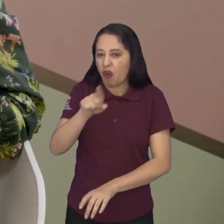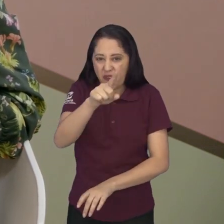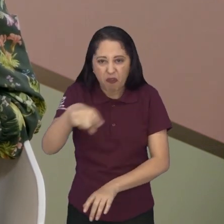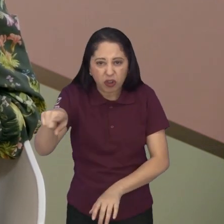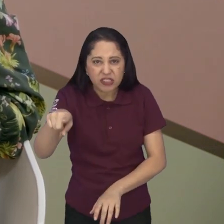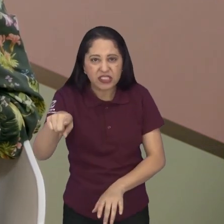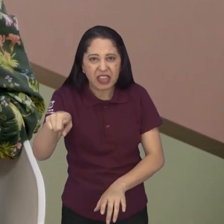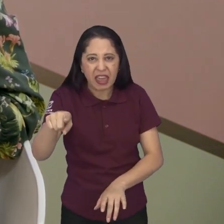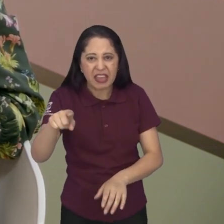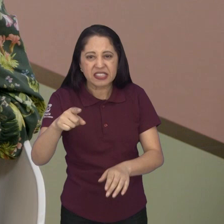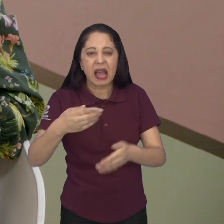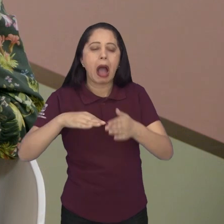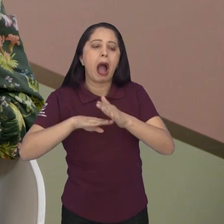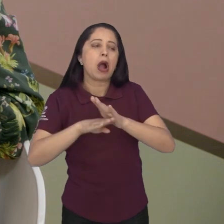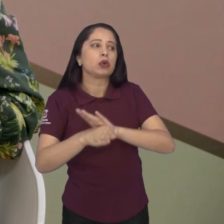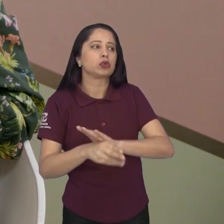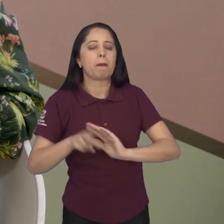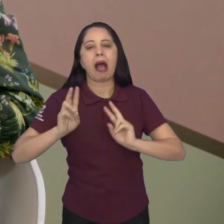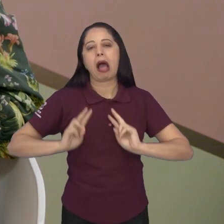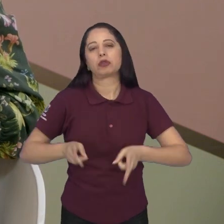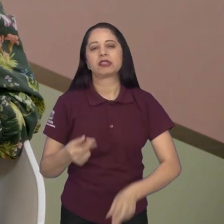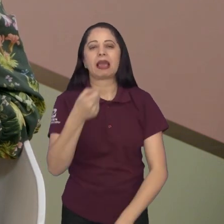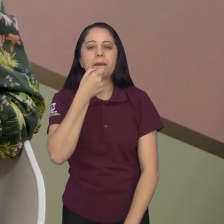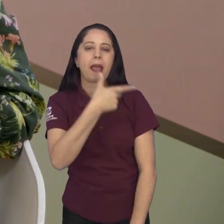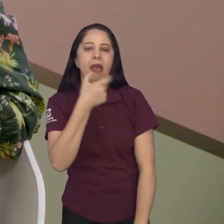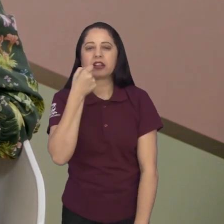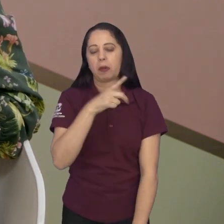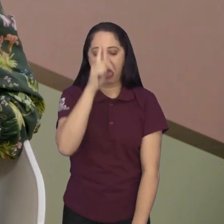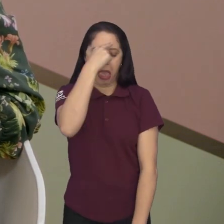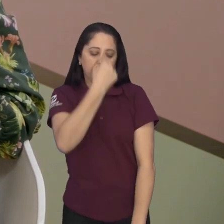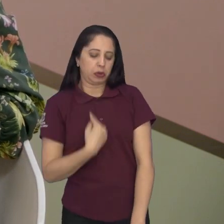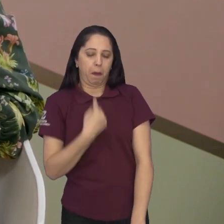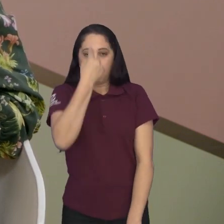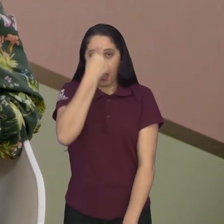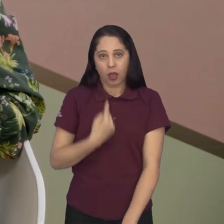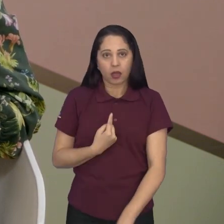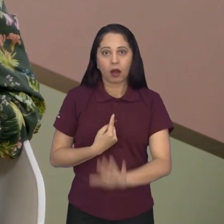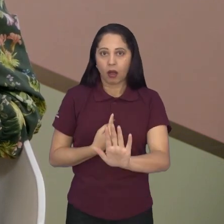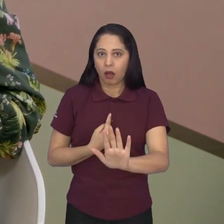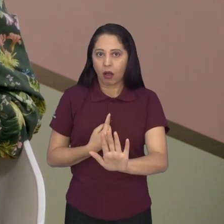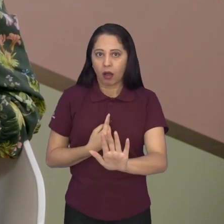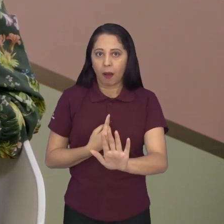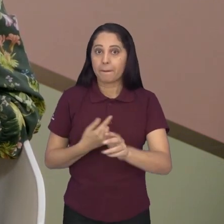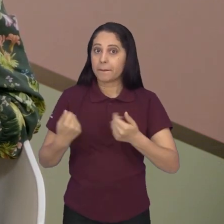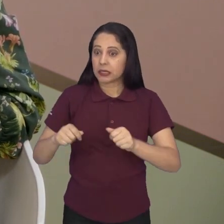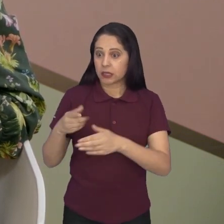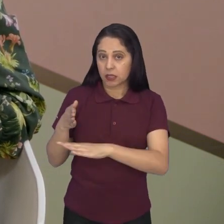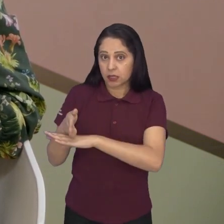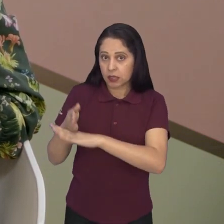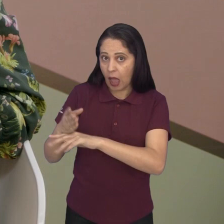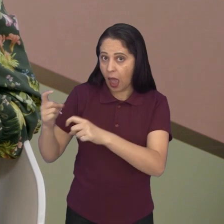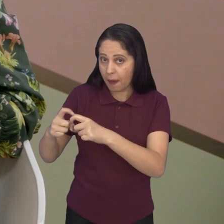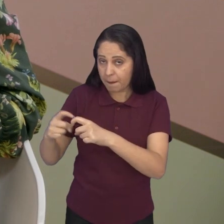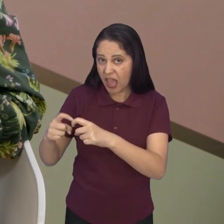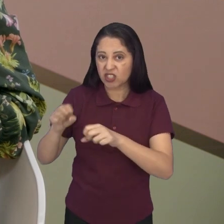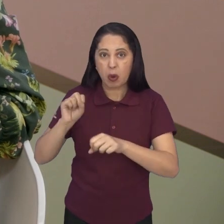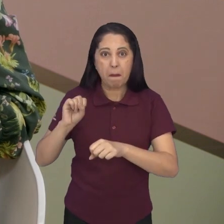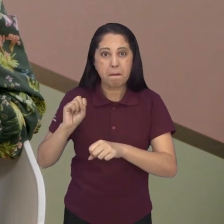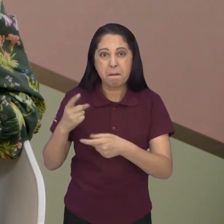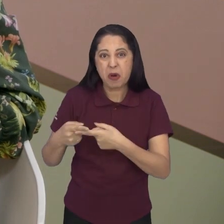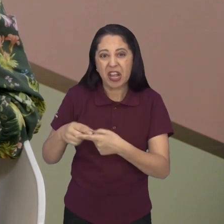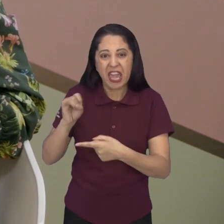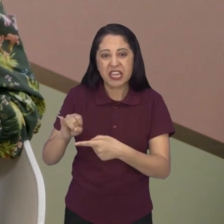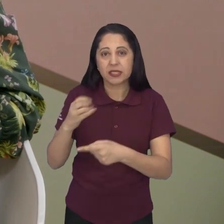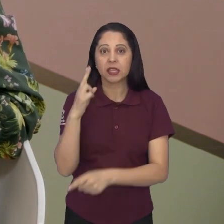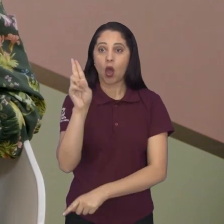costume principalmente de usar anti-inflamatório, né, ibuprofeno, cetoprofeno, nimesulida, sem prescrição médica, e o uso abusivo